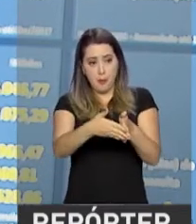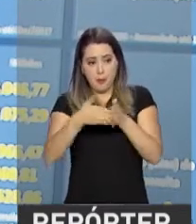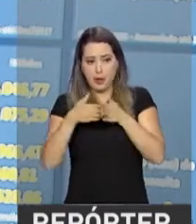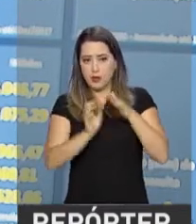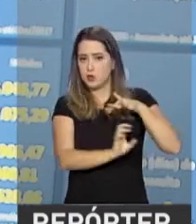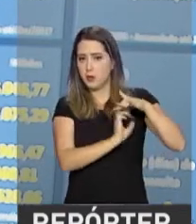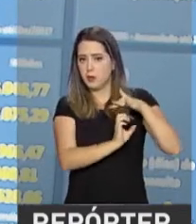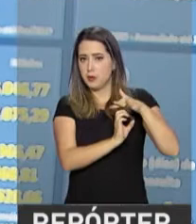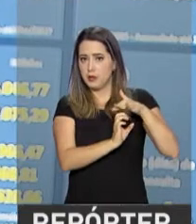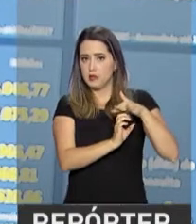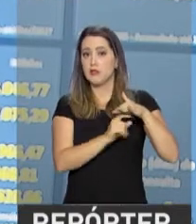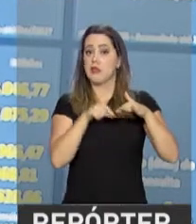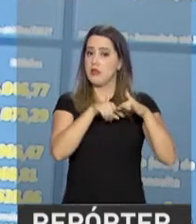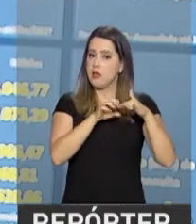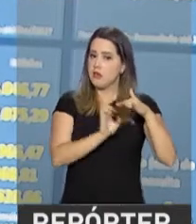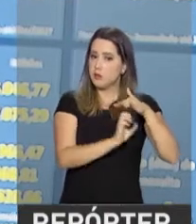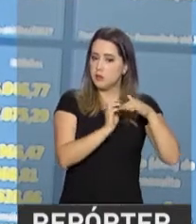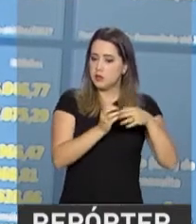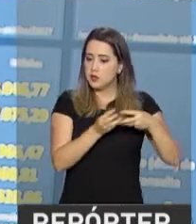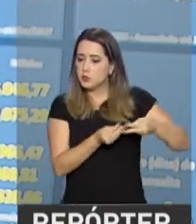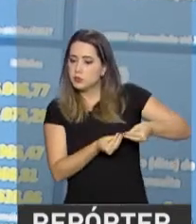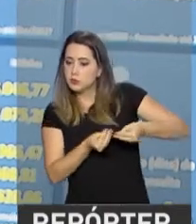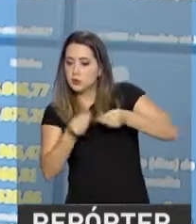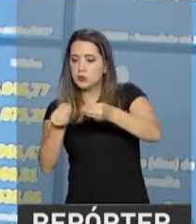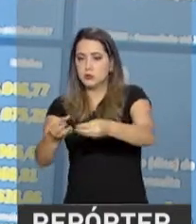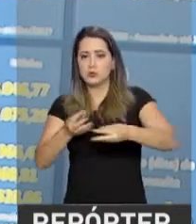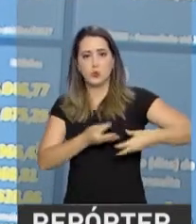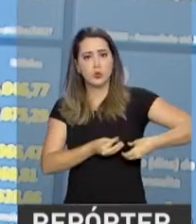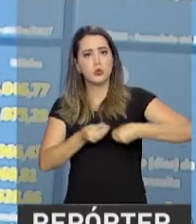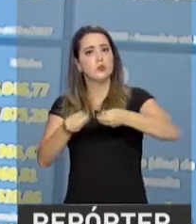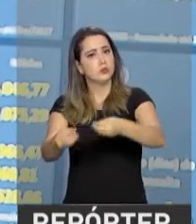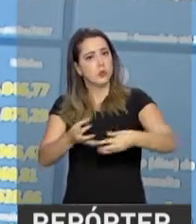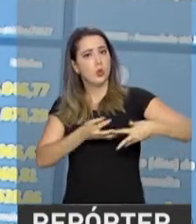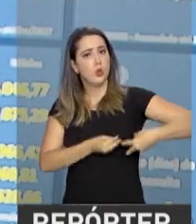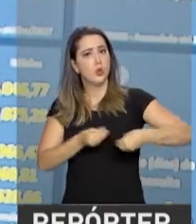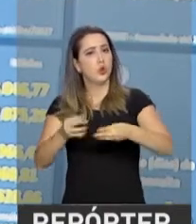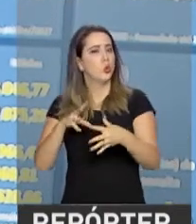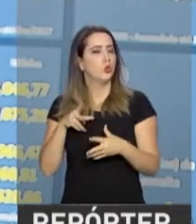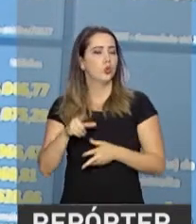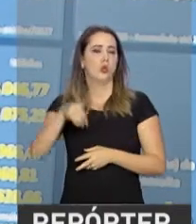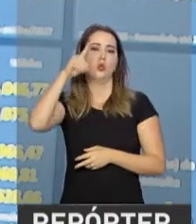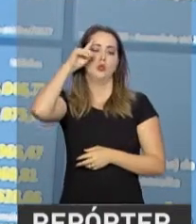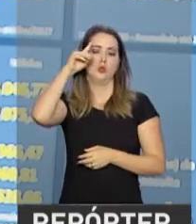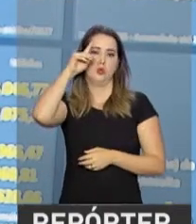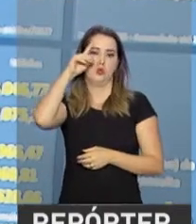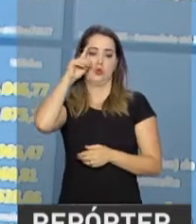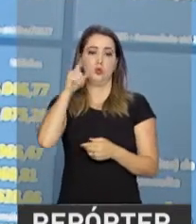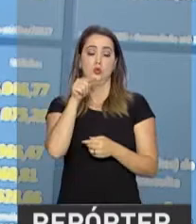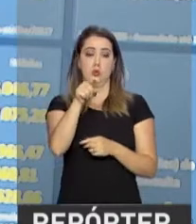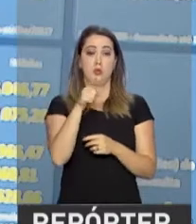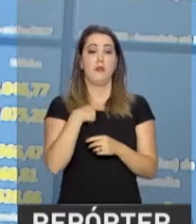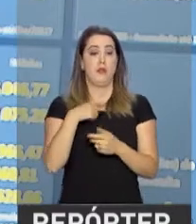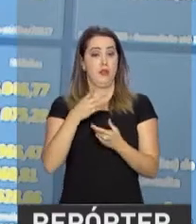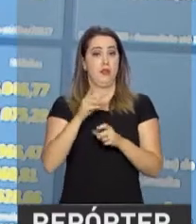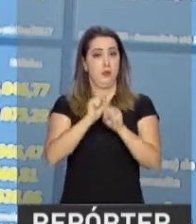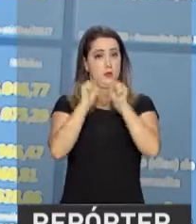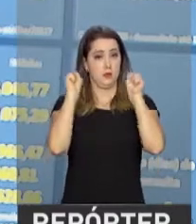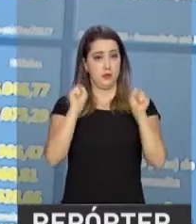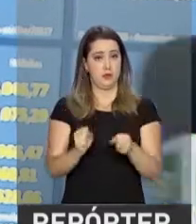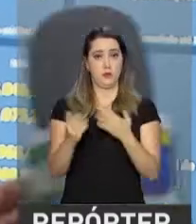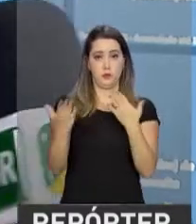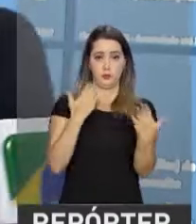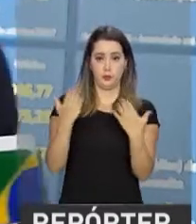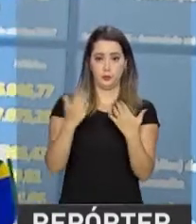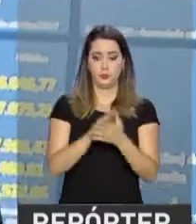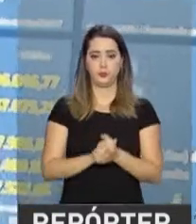tudo isso controlado por uma ferramenta que vai aferir o consumo o valor adquirido de cada item